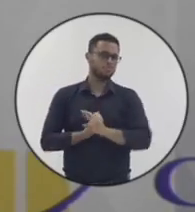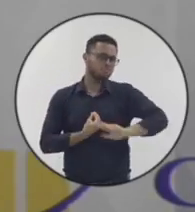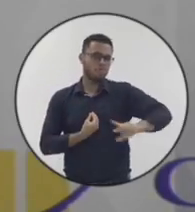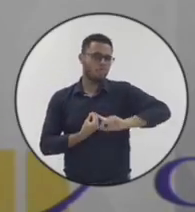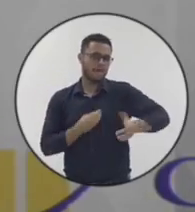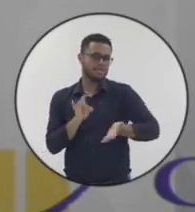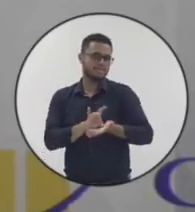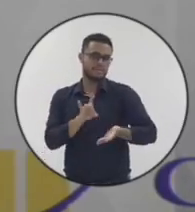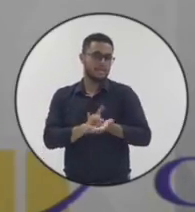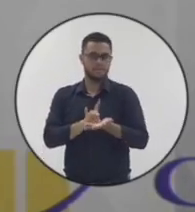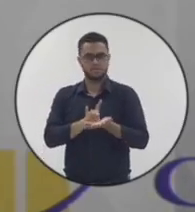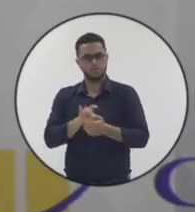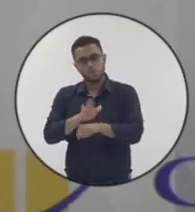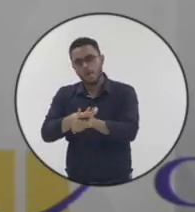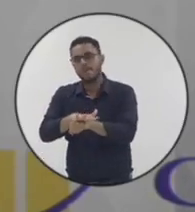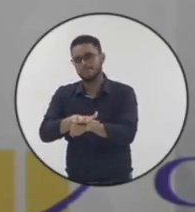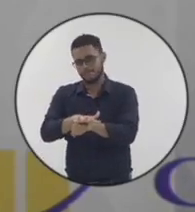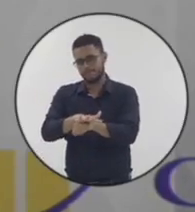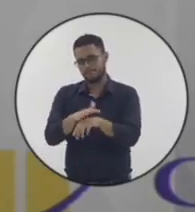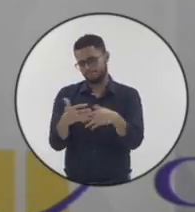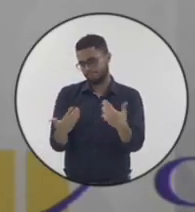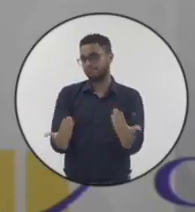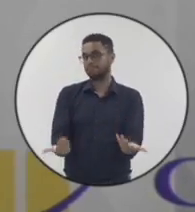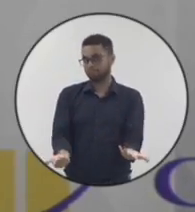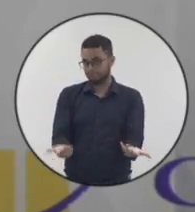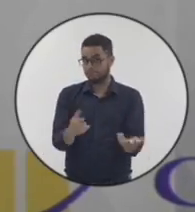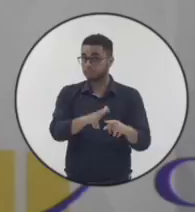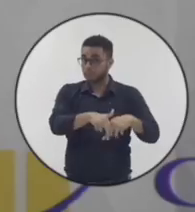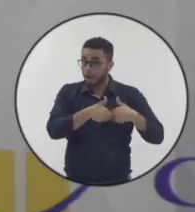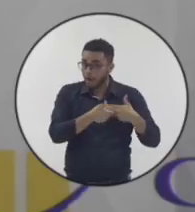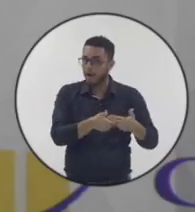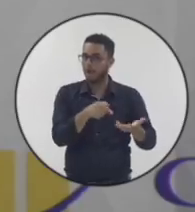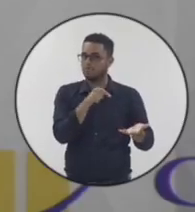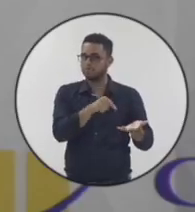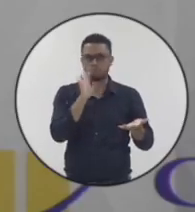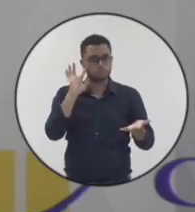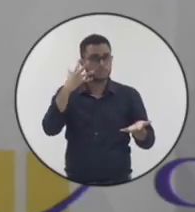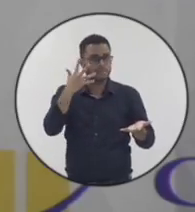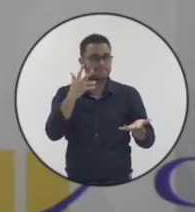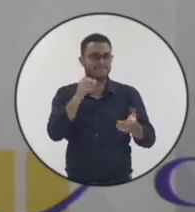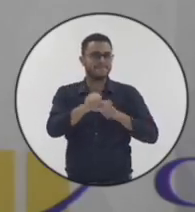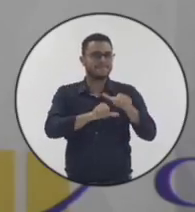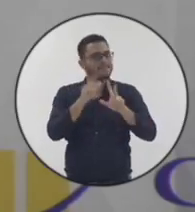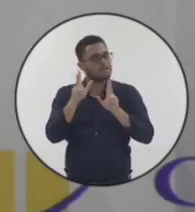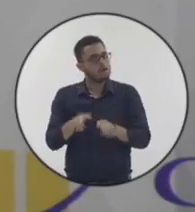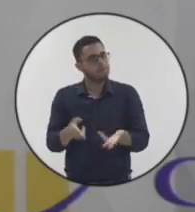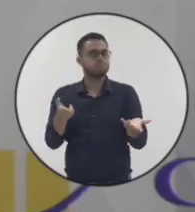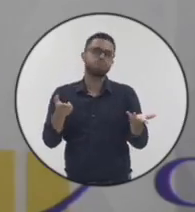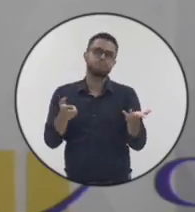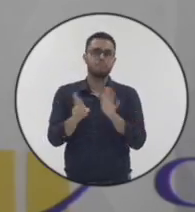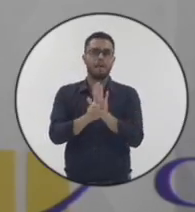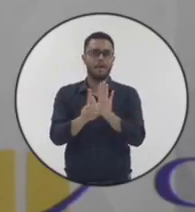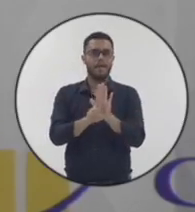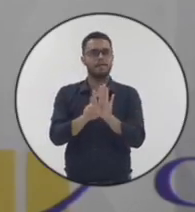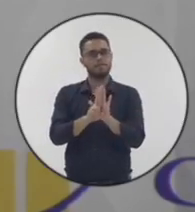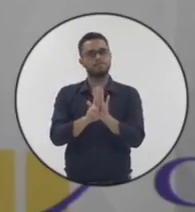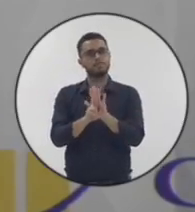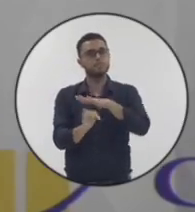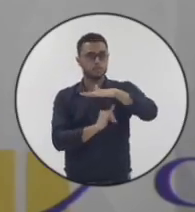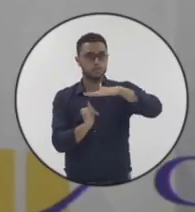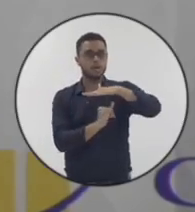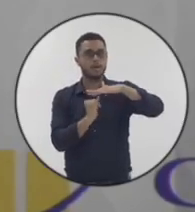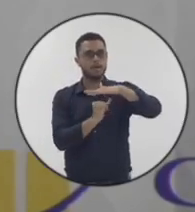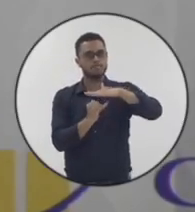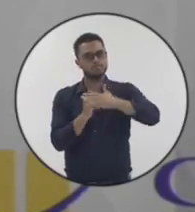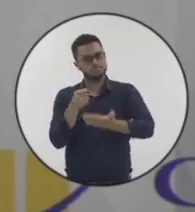considerados patologias. A resolução, por ter força normativa, ela determina que profissionais de psicologia, em